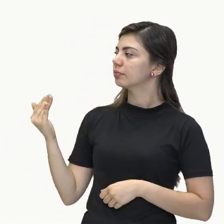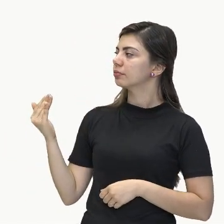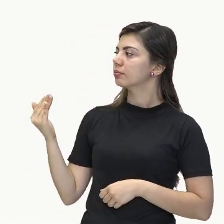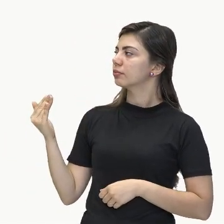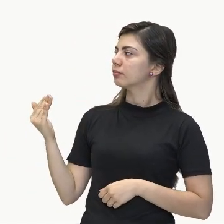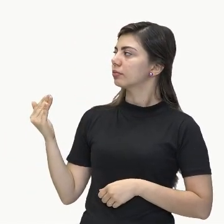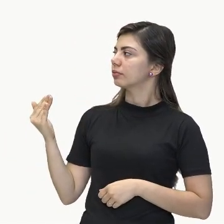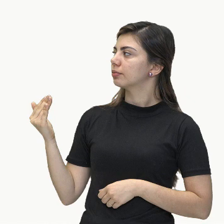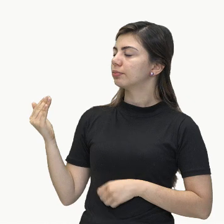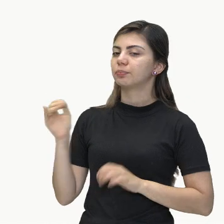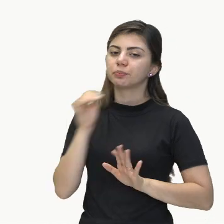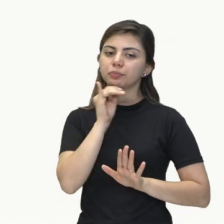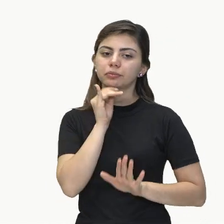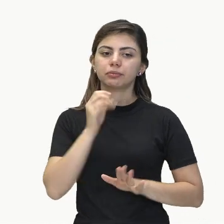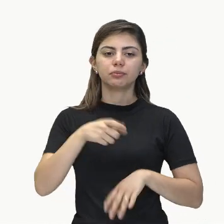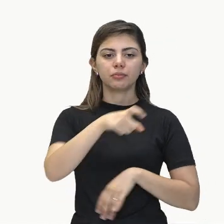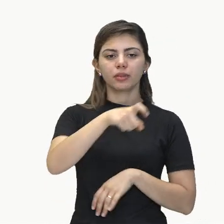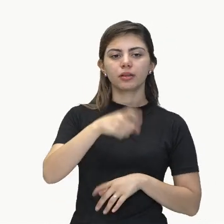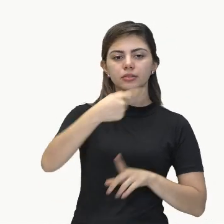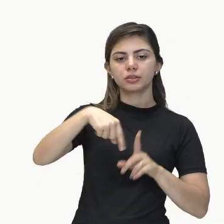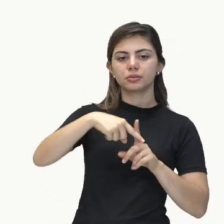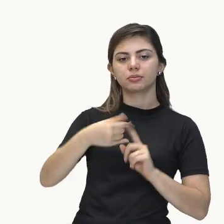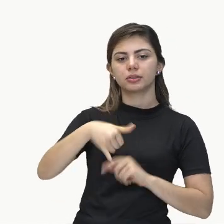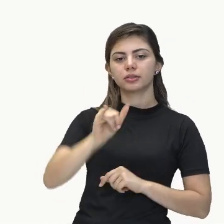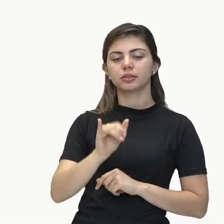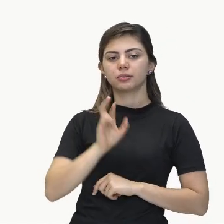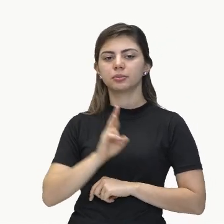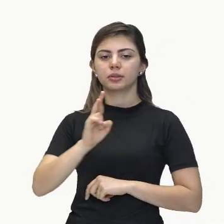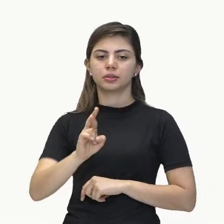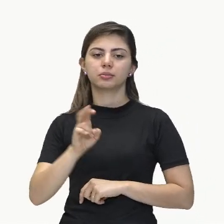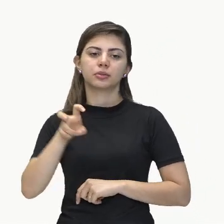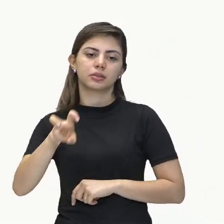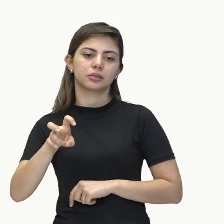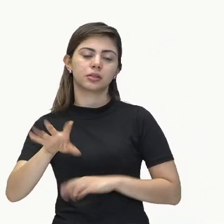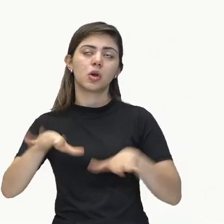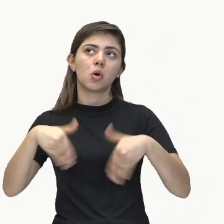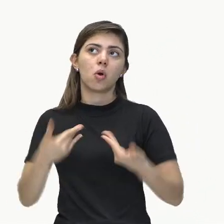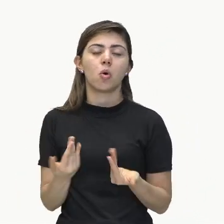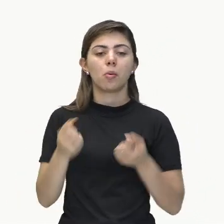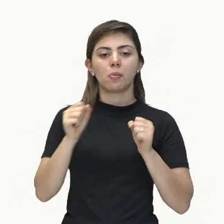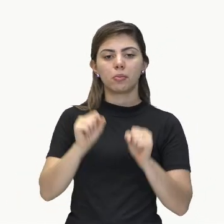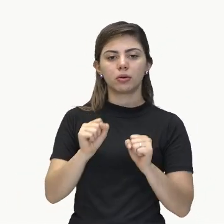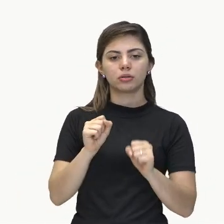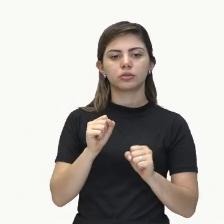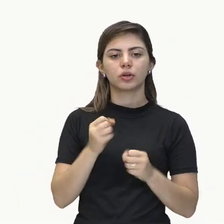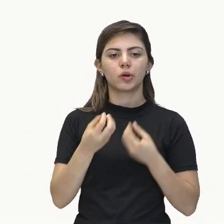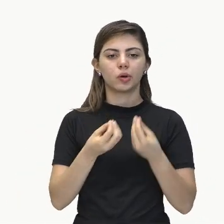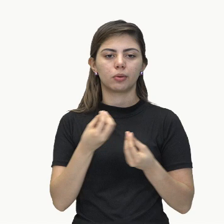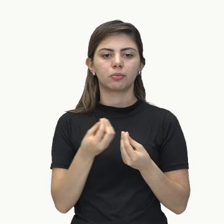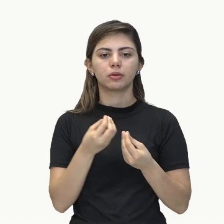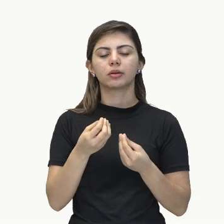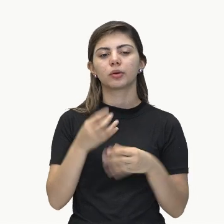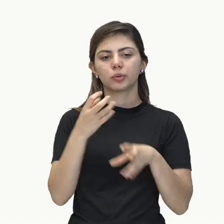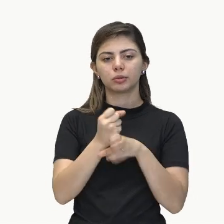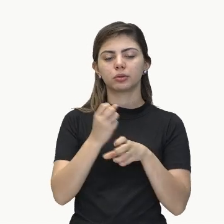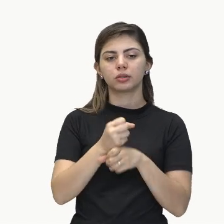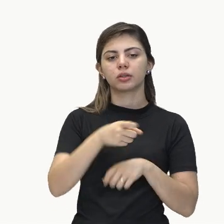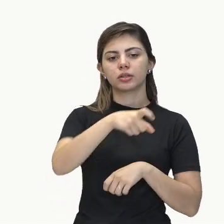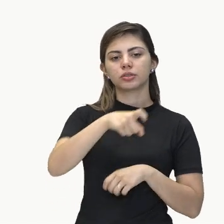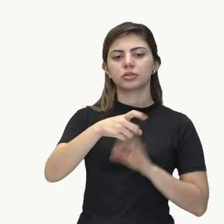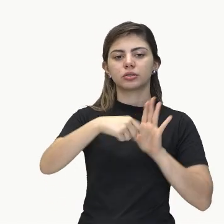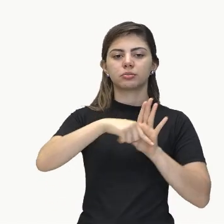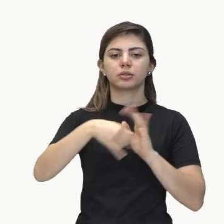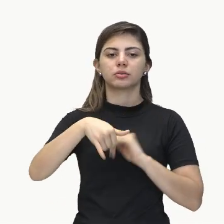y, por exemplo, igual a 5 e x menos y igual